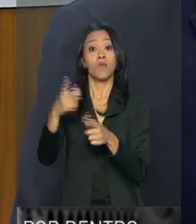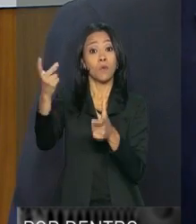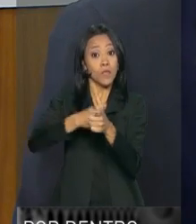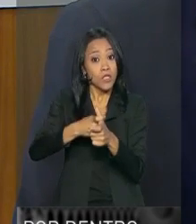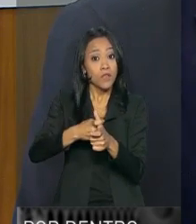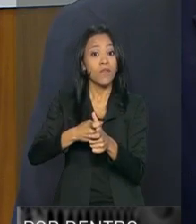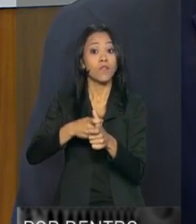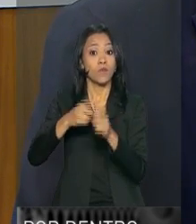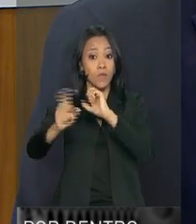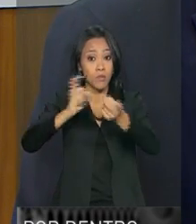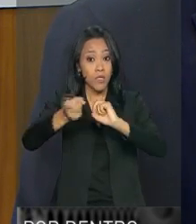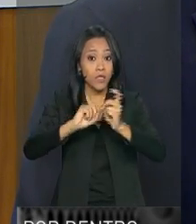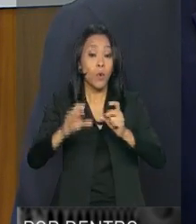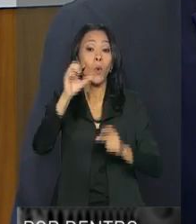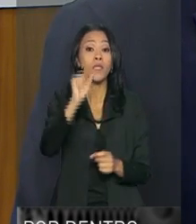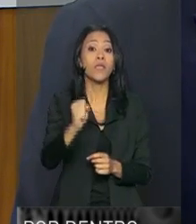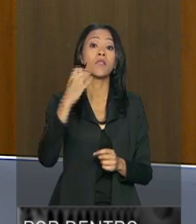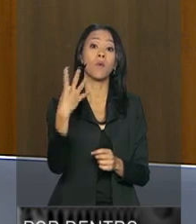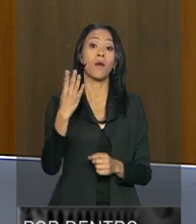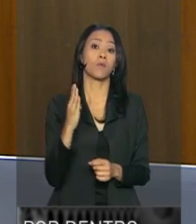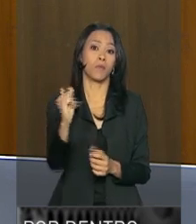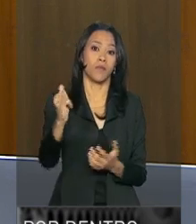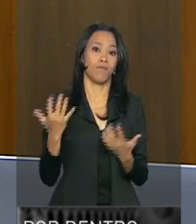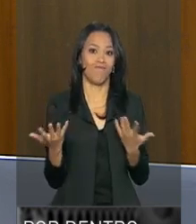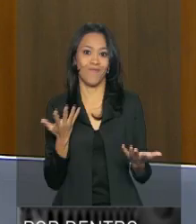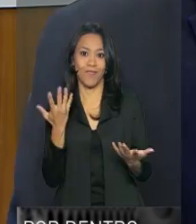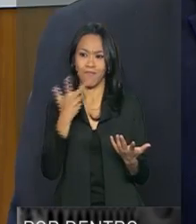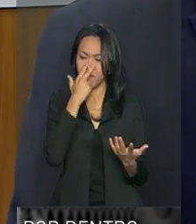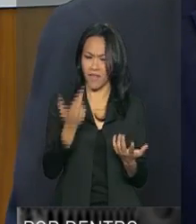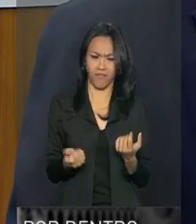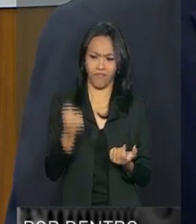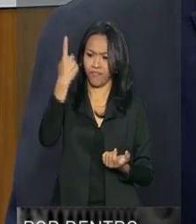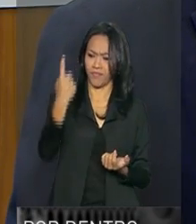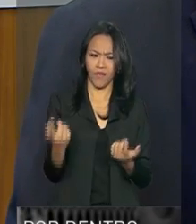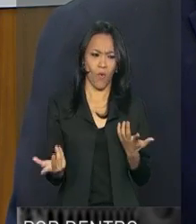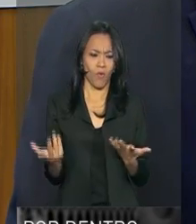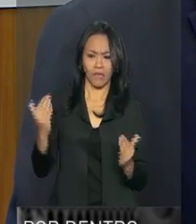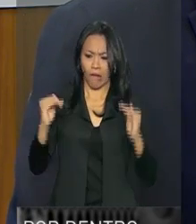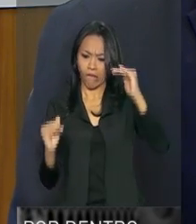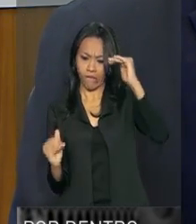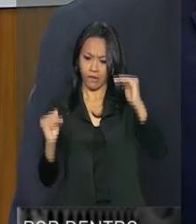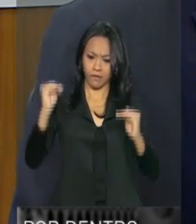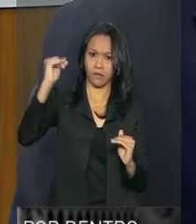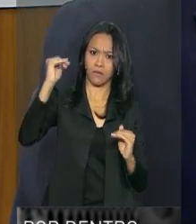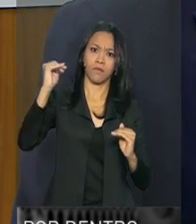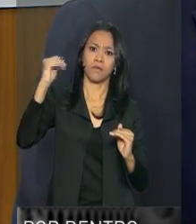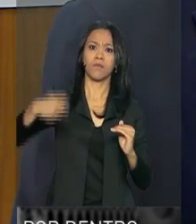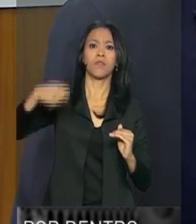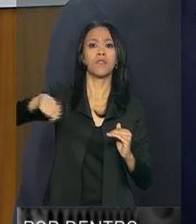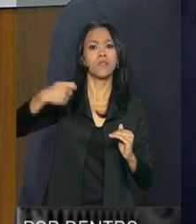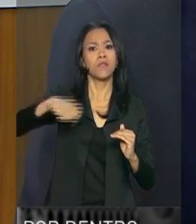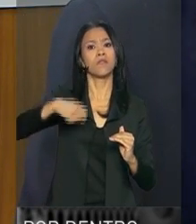para um milhão de pessoas então você vê que há uma desproporção isso é preciso que a gente aplique o que está sendo proposto